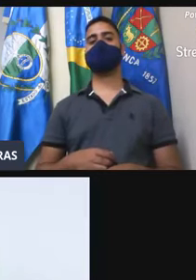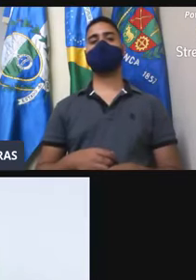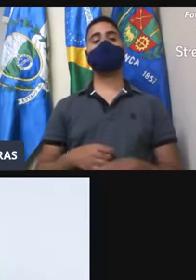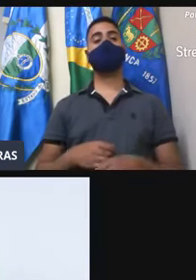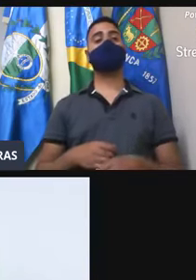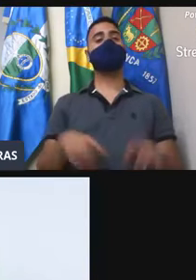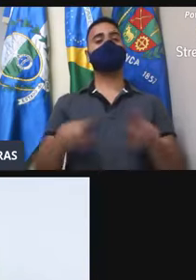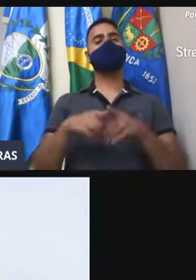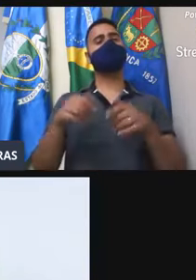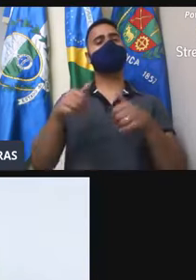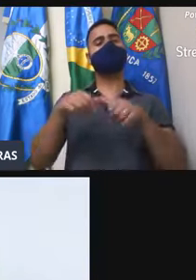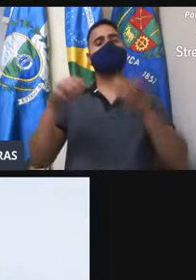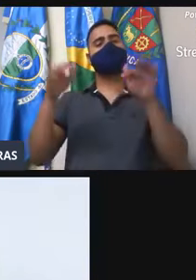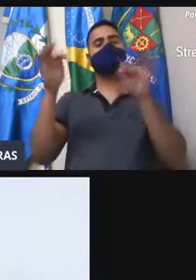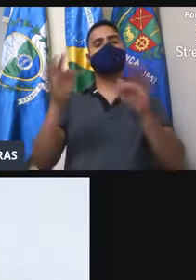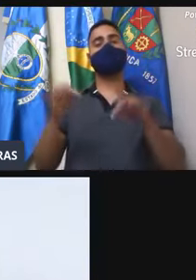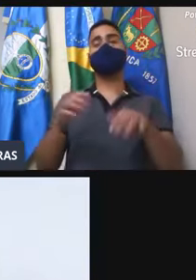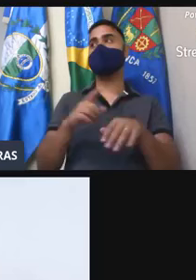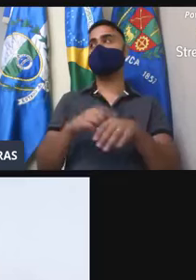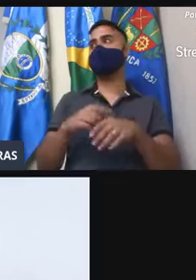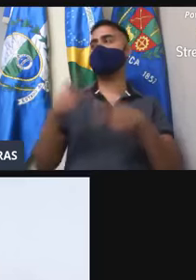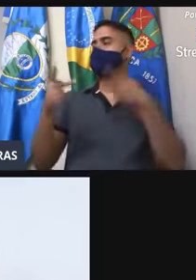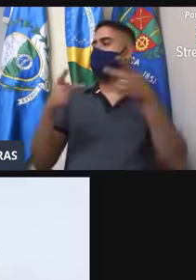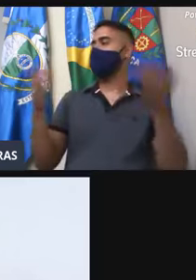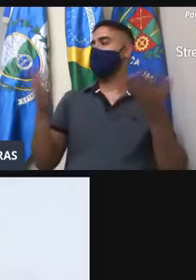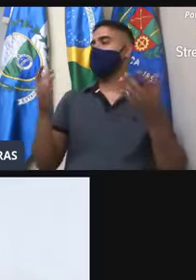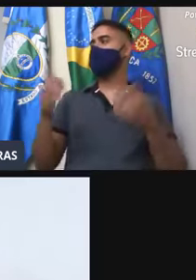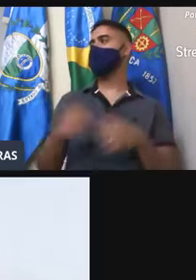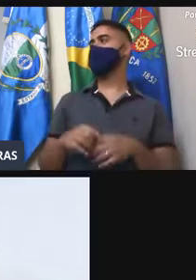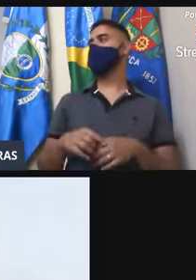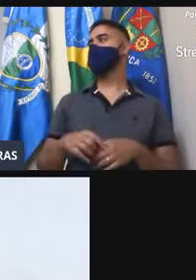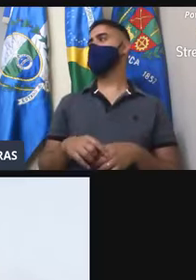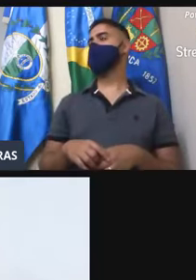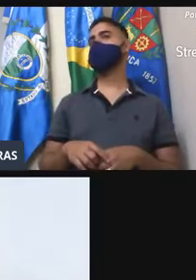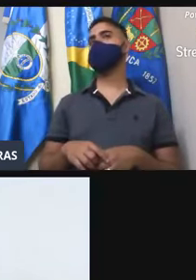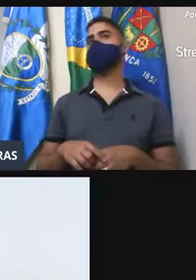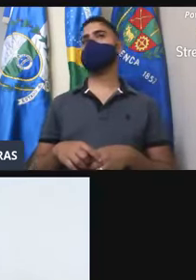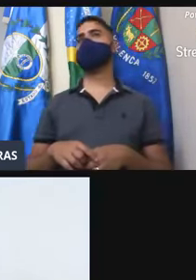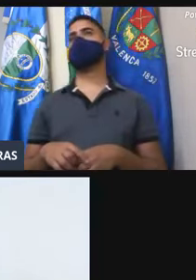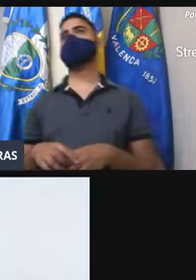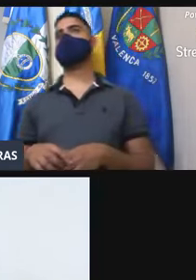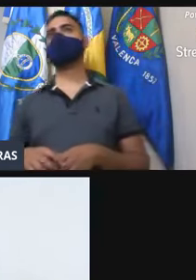fica feliz por chegar a esse momento aqui. A gente,